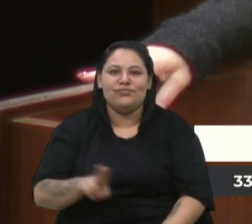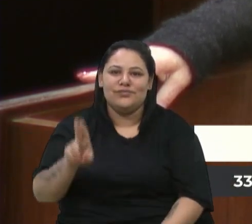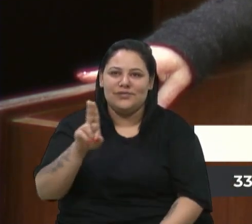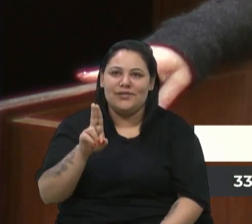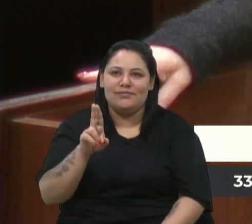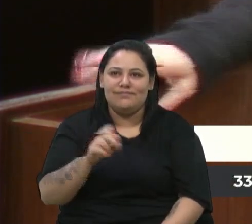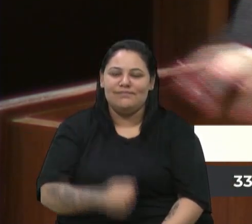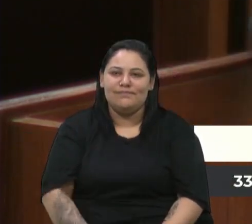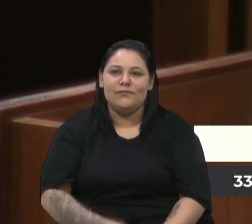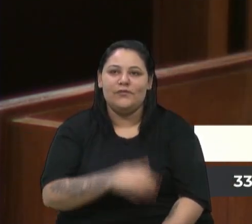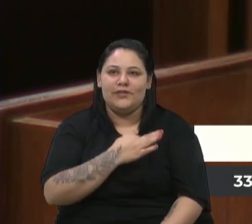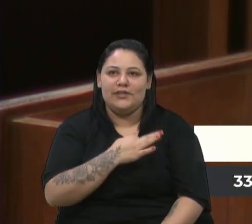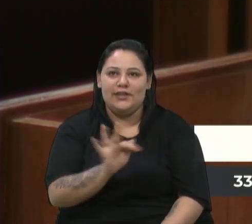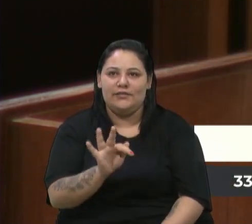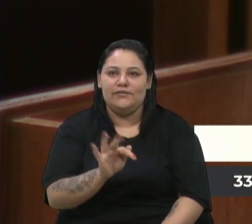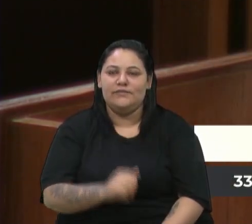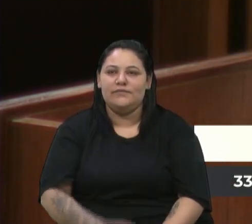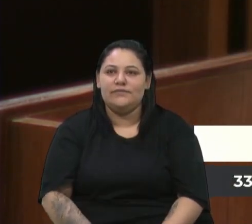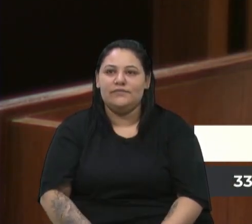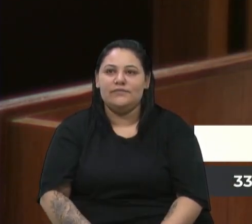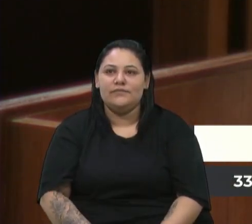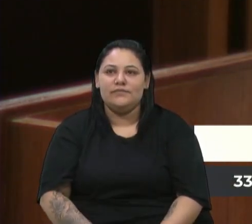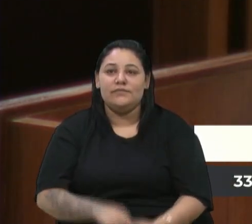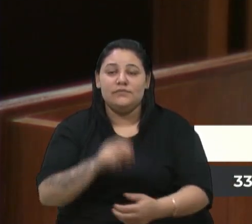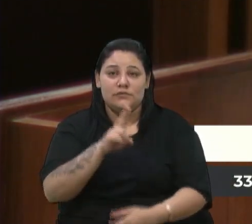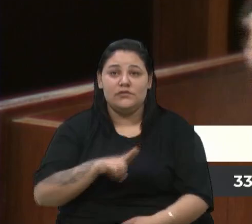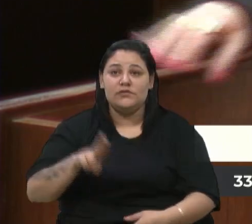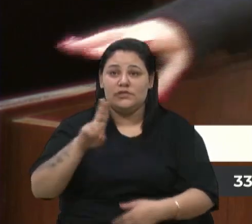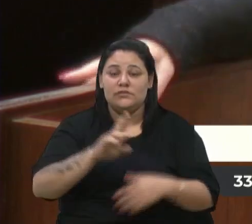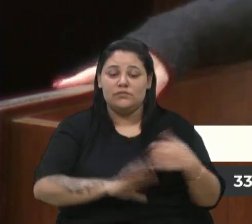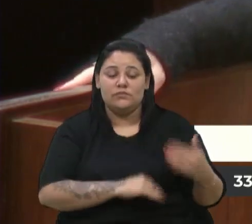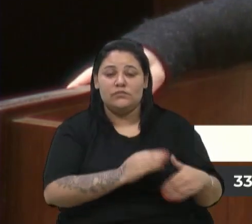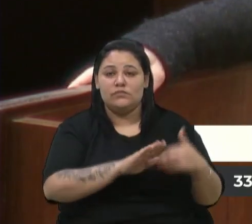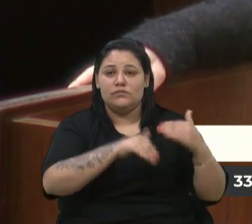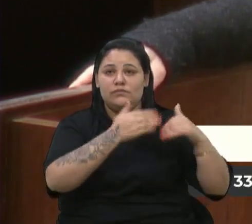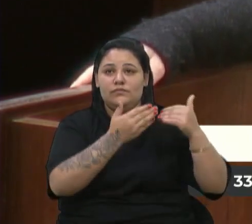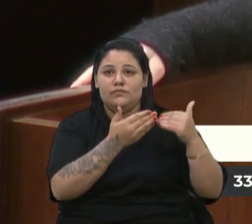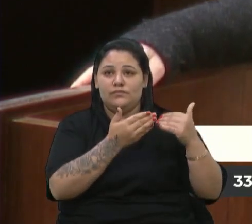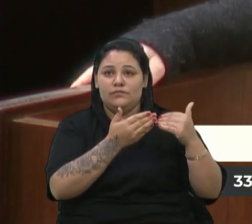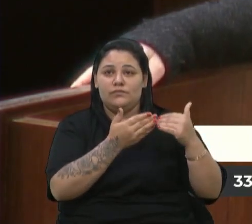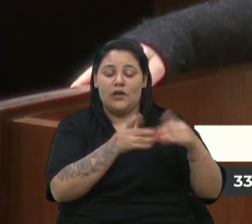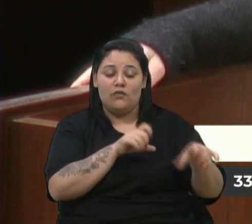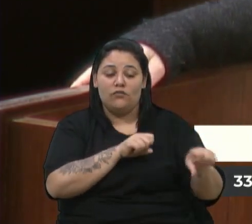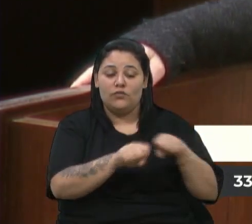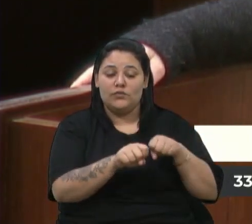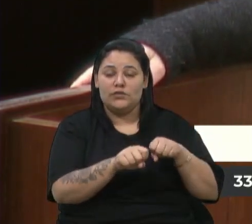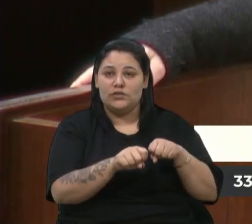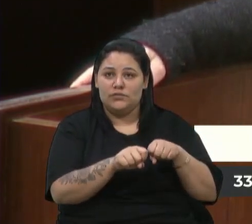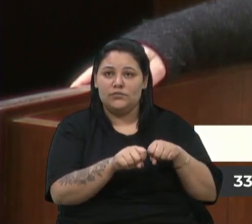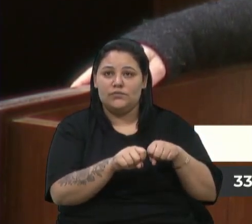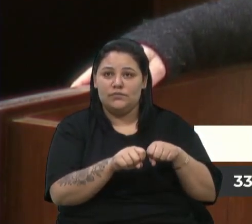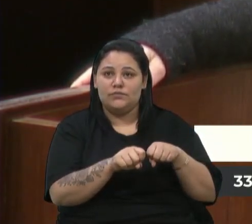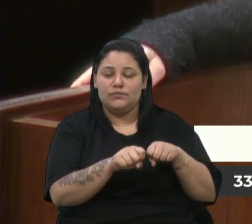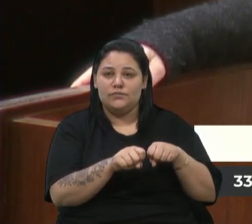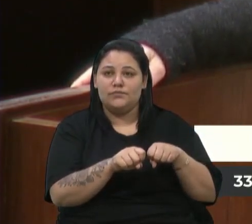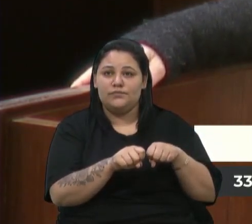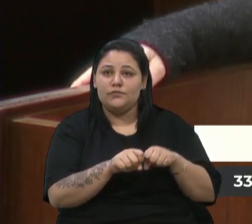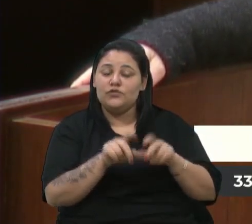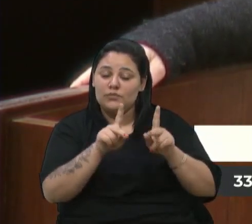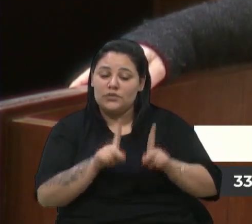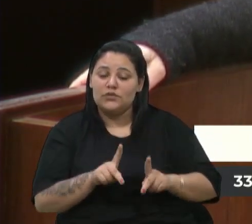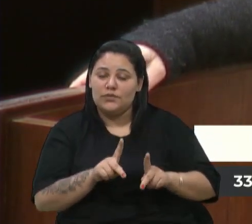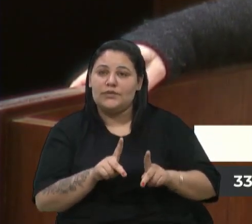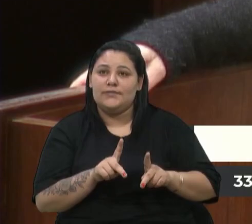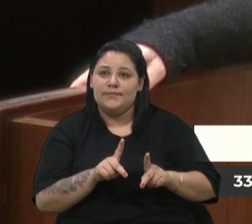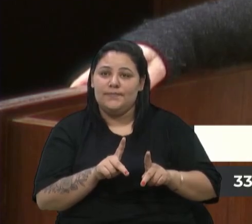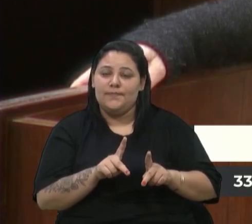A universidade, né, ela desenvolve a formação de recursos humanos, a